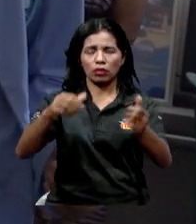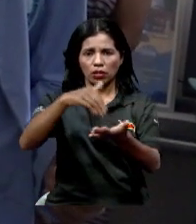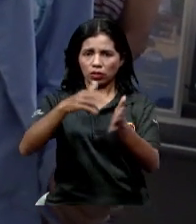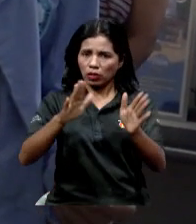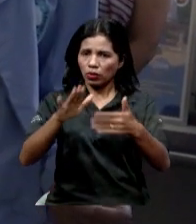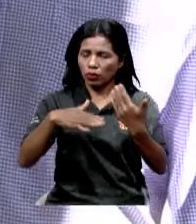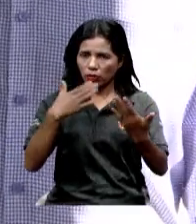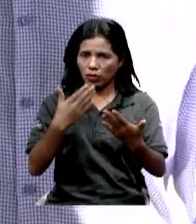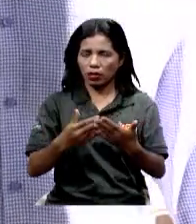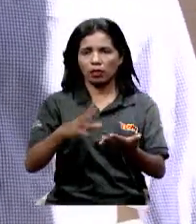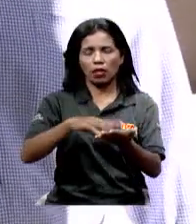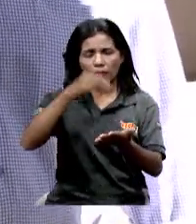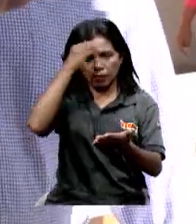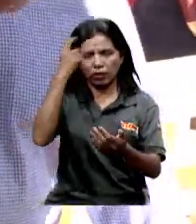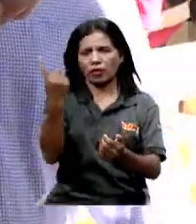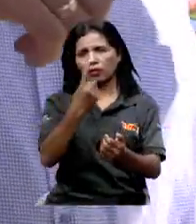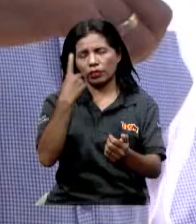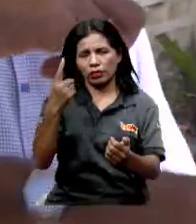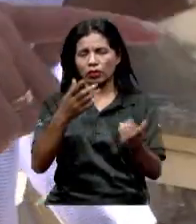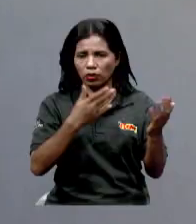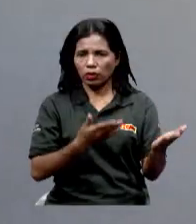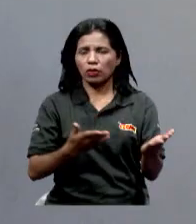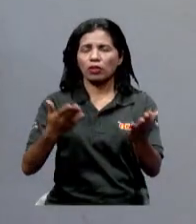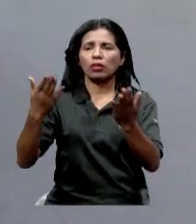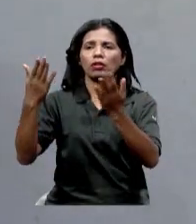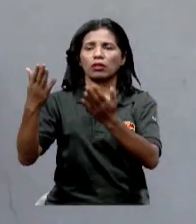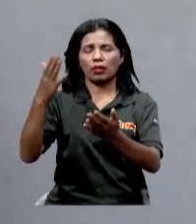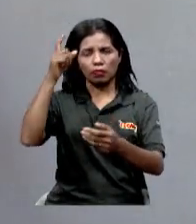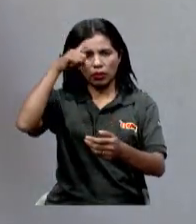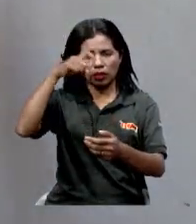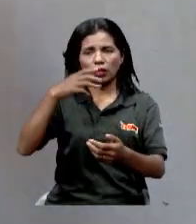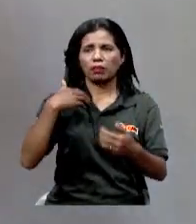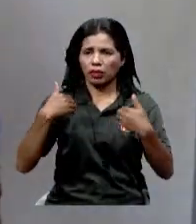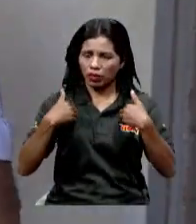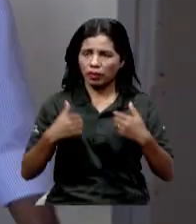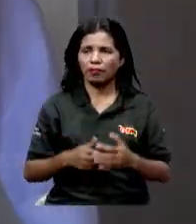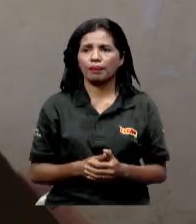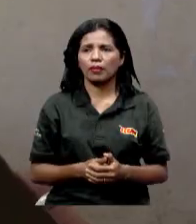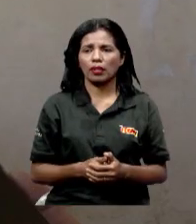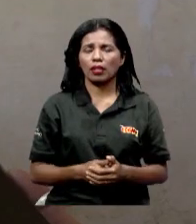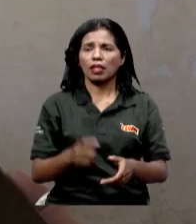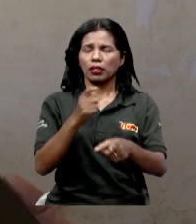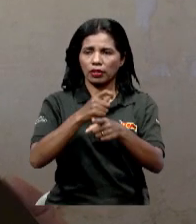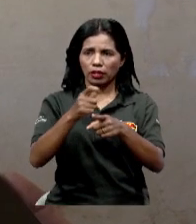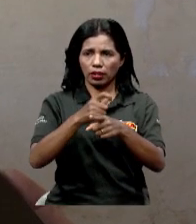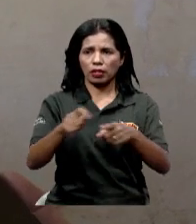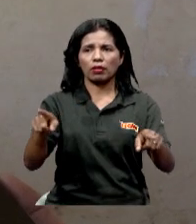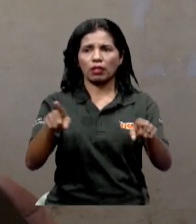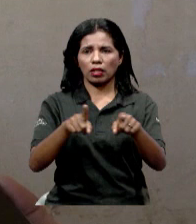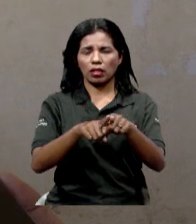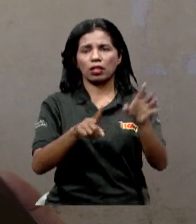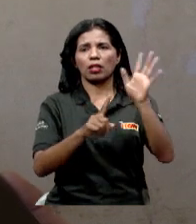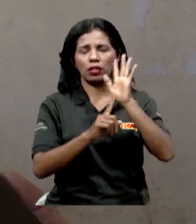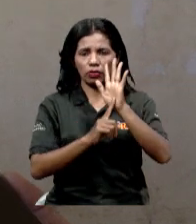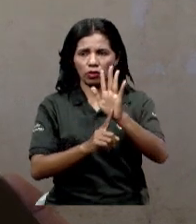Sira a tu aprende na FATIN, onde leva conhecimento nebe maquihan. E mos prática hanesan talk show